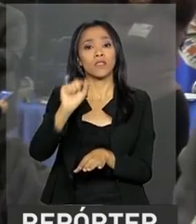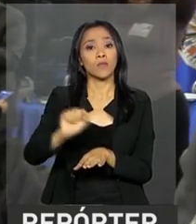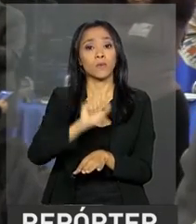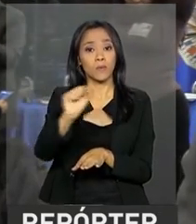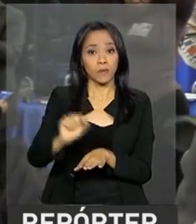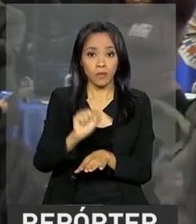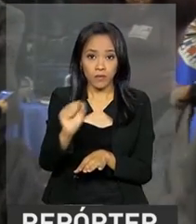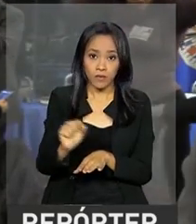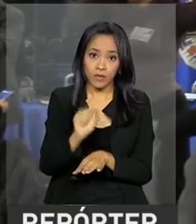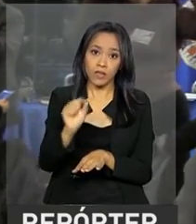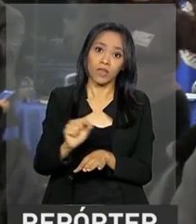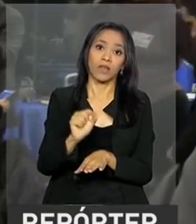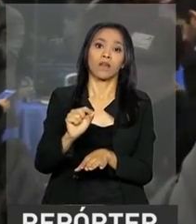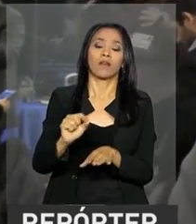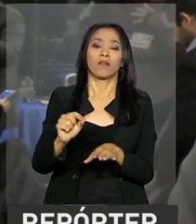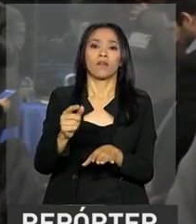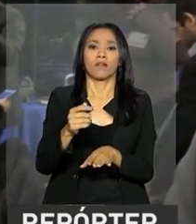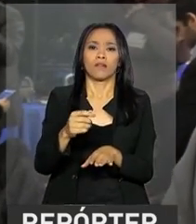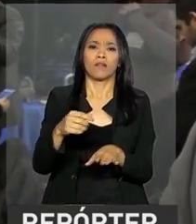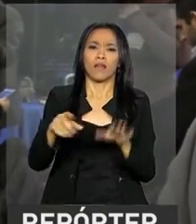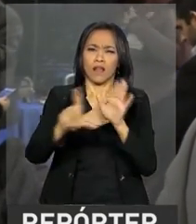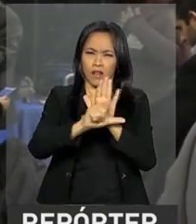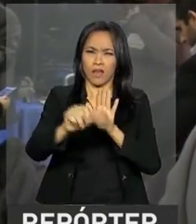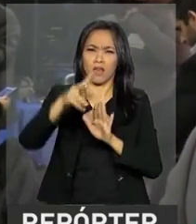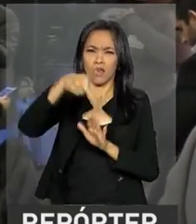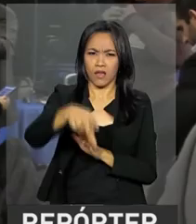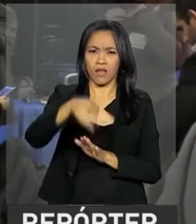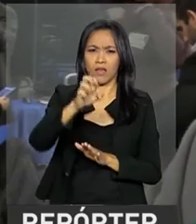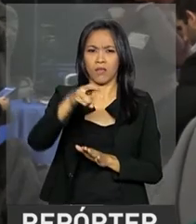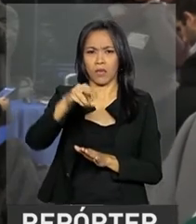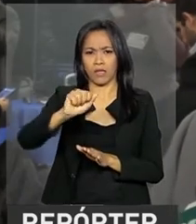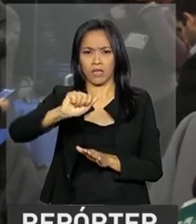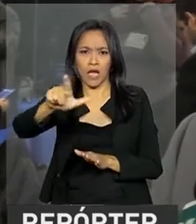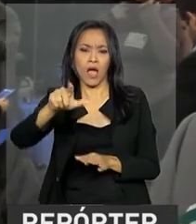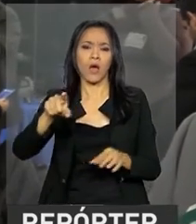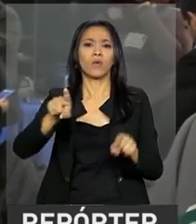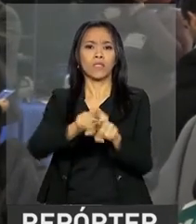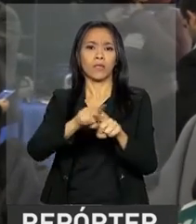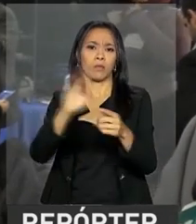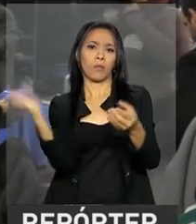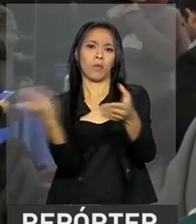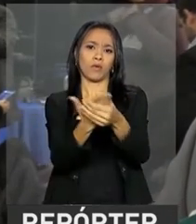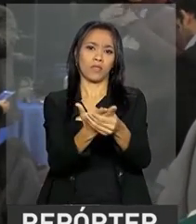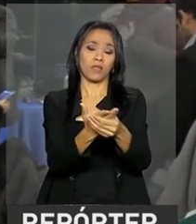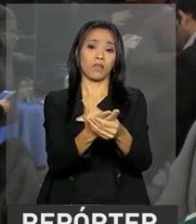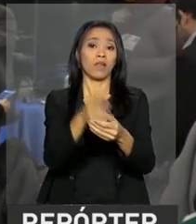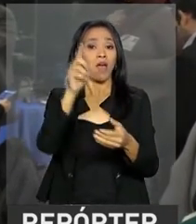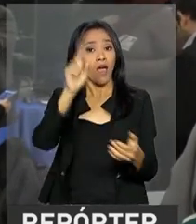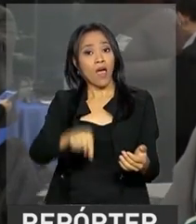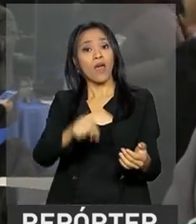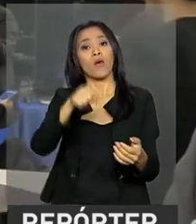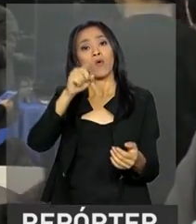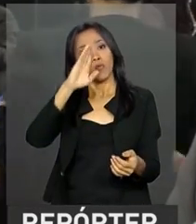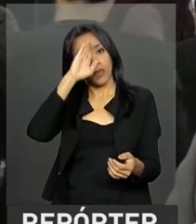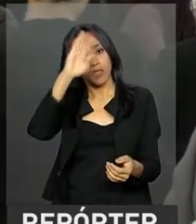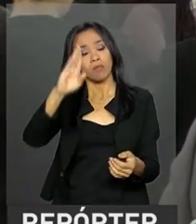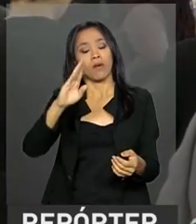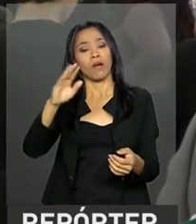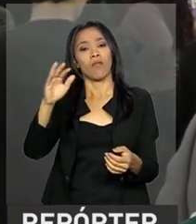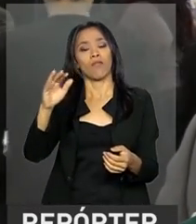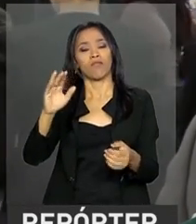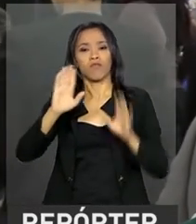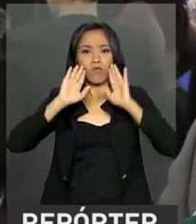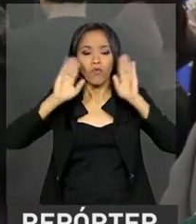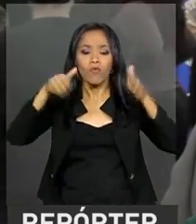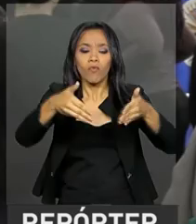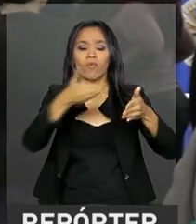legal, na questão da legislação penal e processual penal, deverão ser o principal objeto do governo